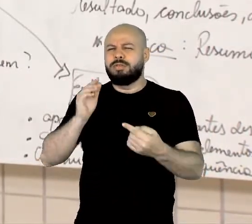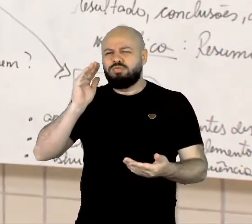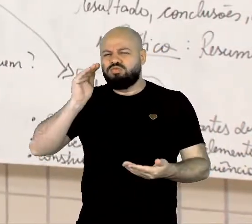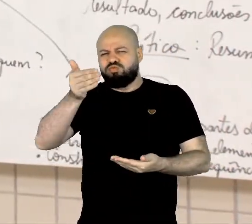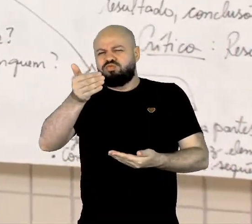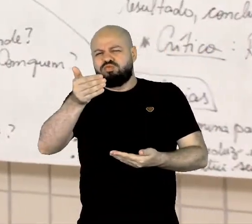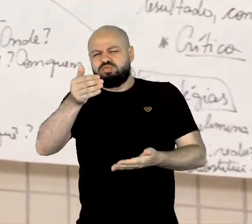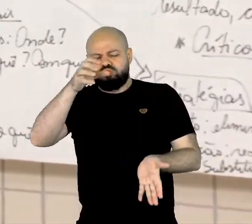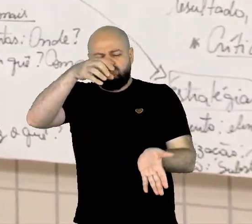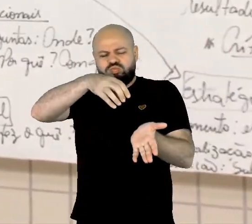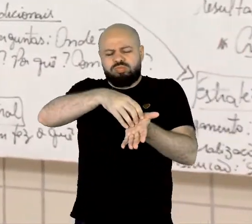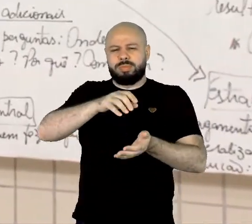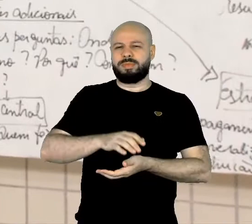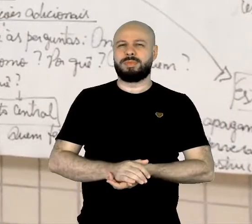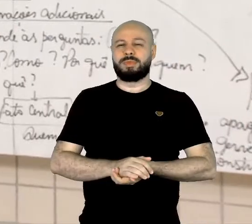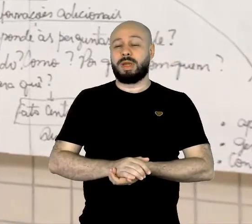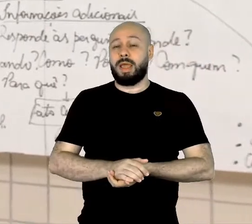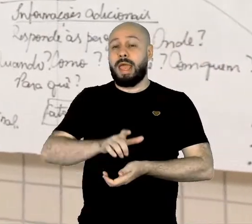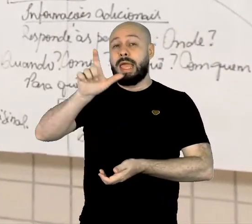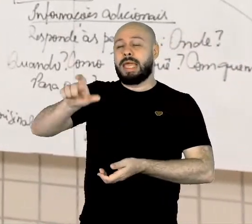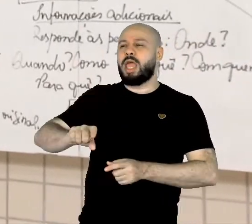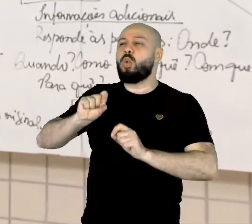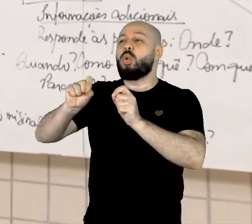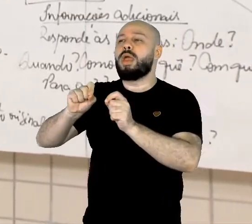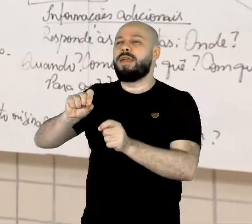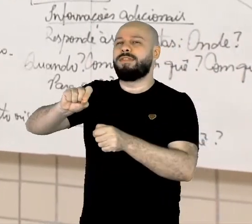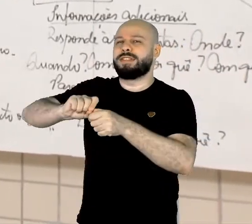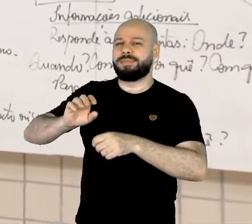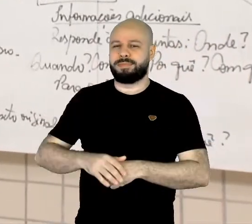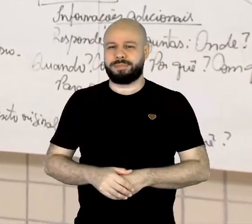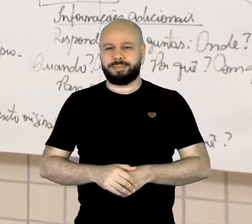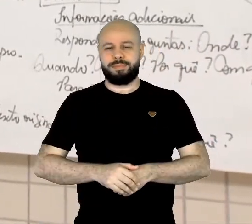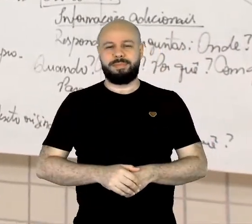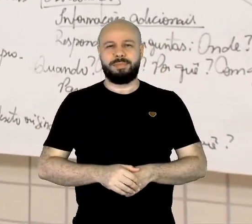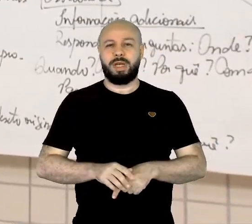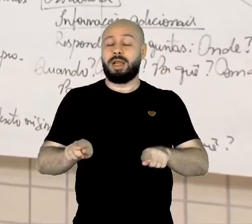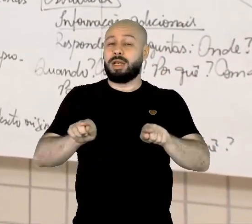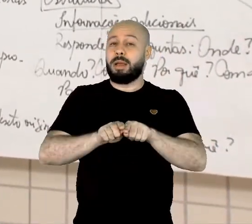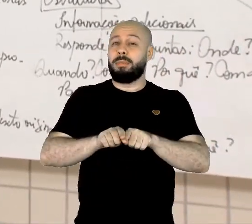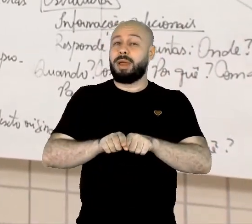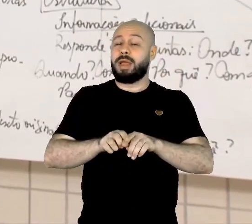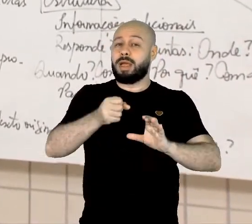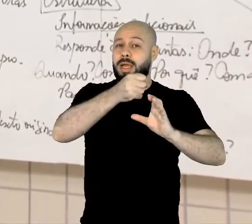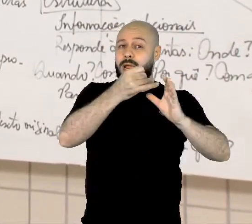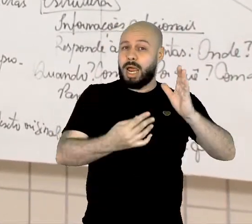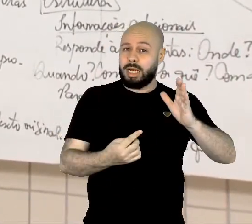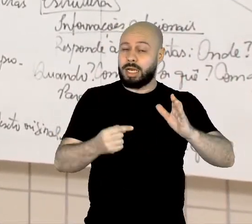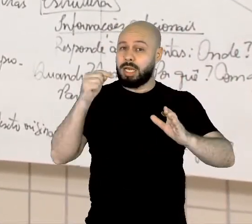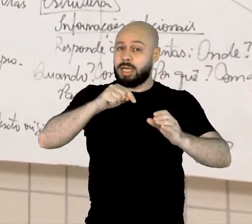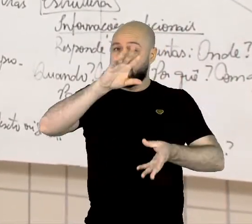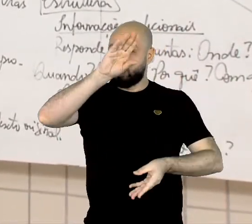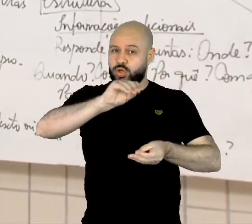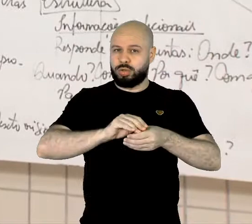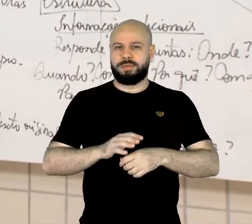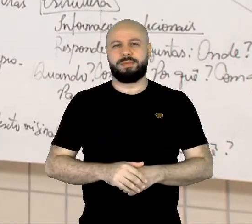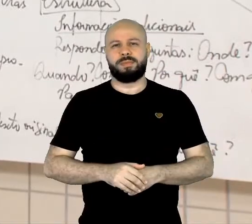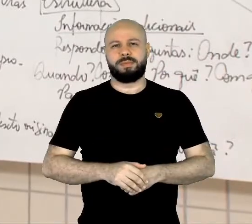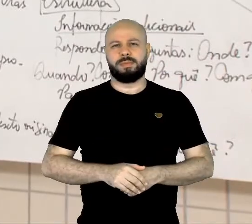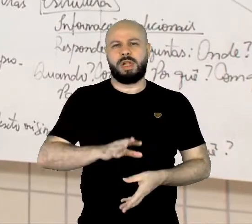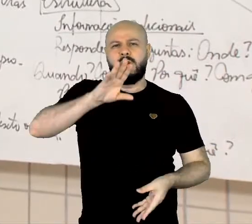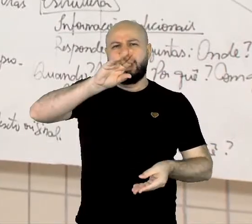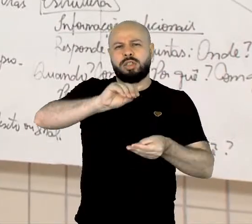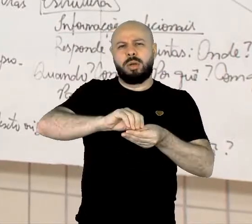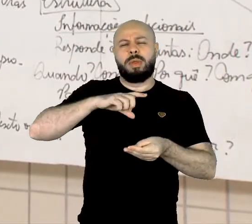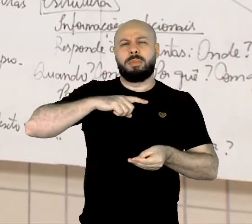quê? Tá? E eu tenho as características do resumo. O resumo, ele deve ser o